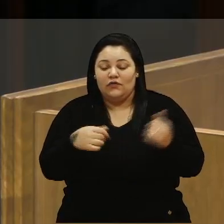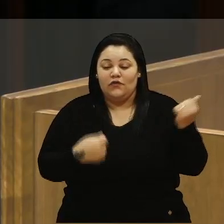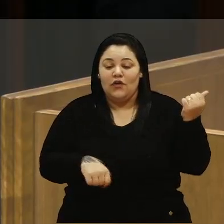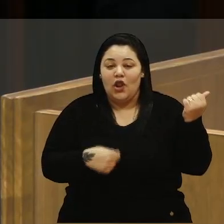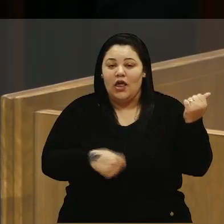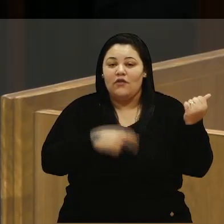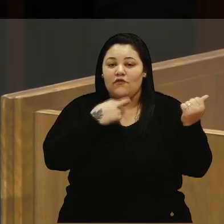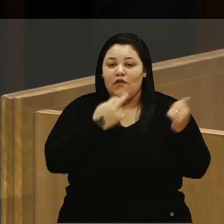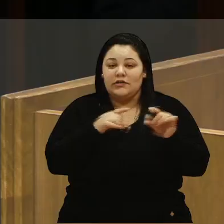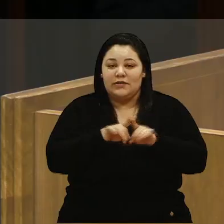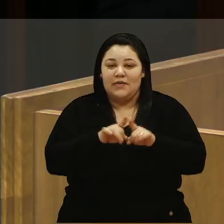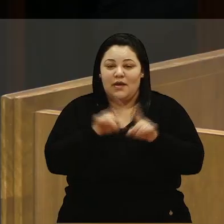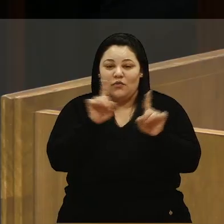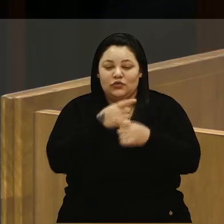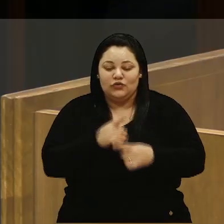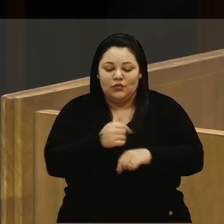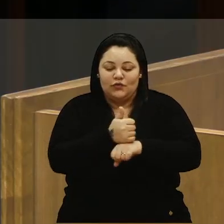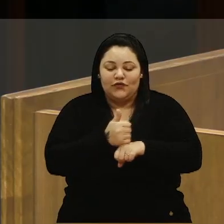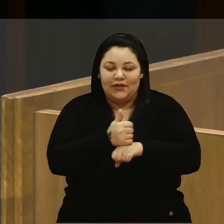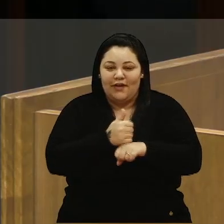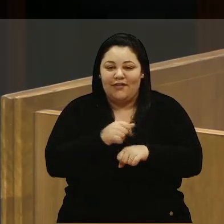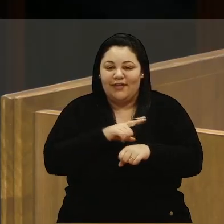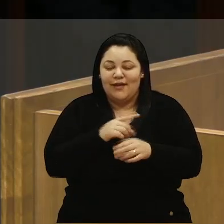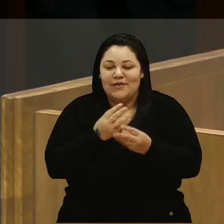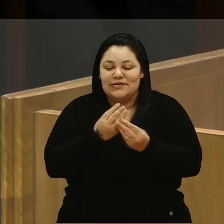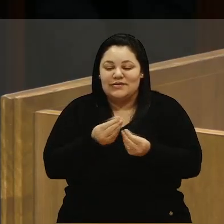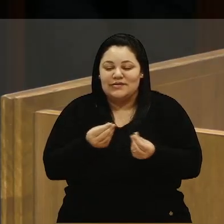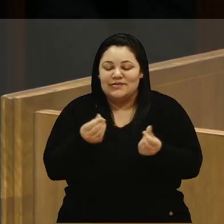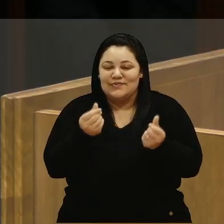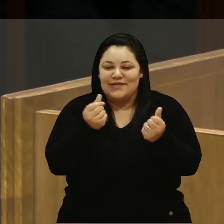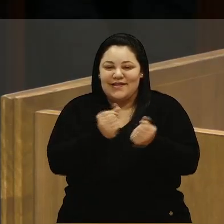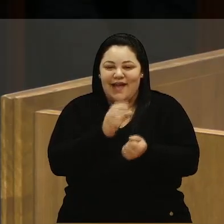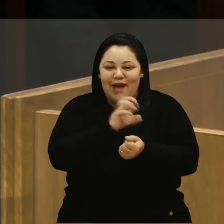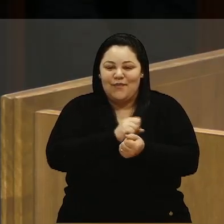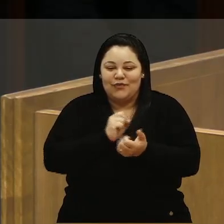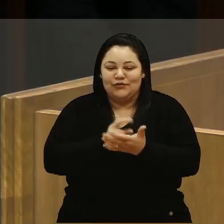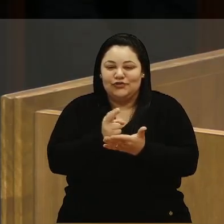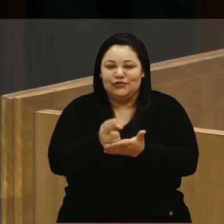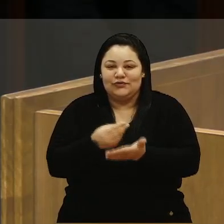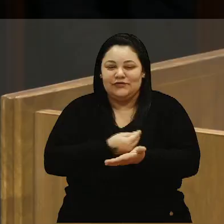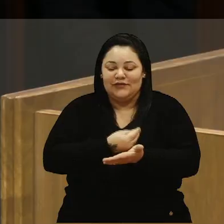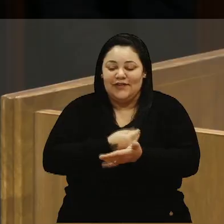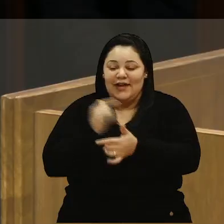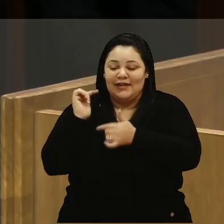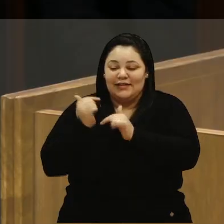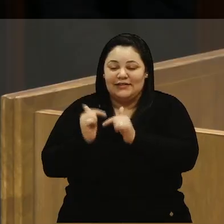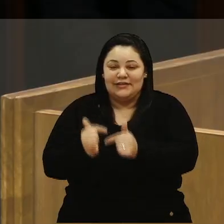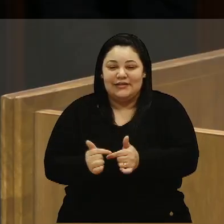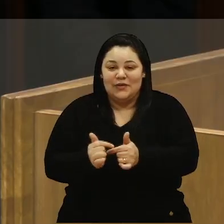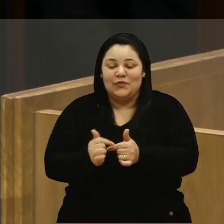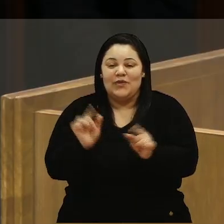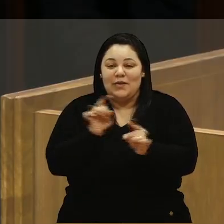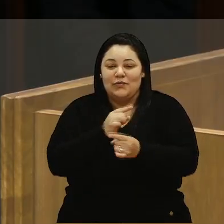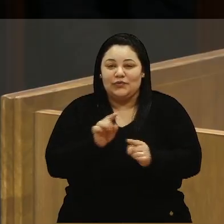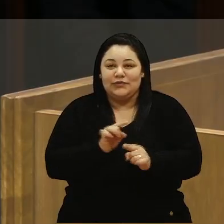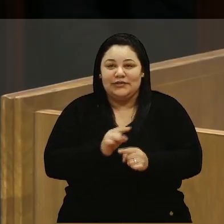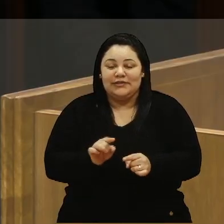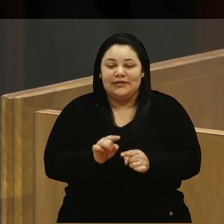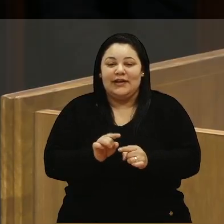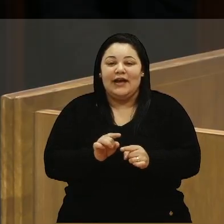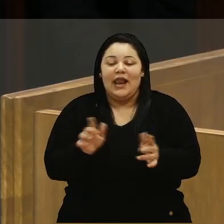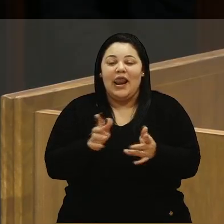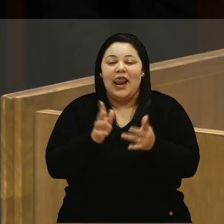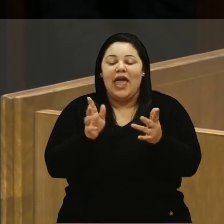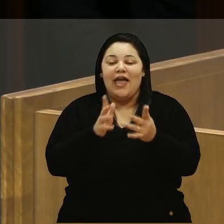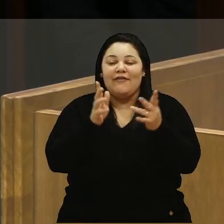com técnica, alma, sensibilidade e paixão mantêm viva a tradição musical sulista e foram fundamentais pela